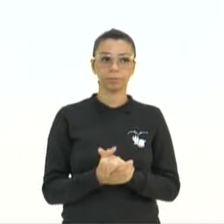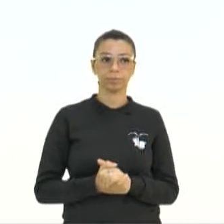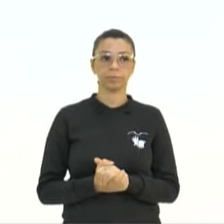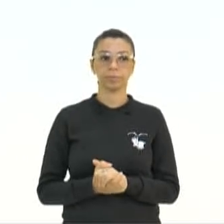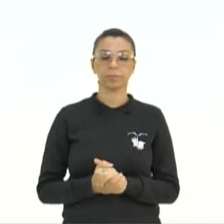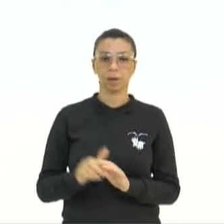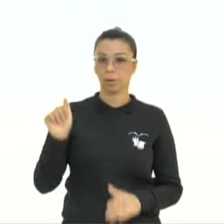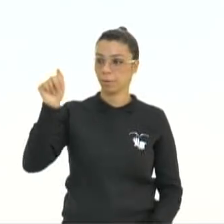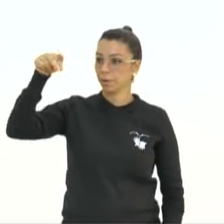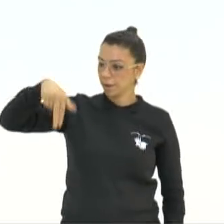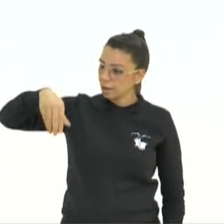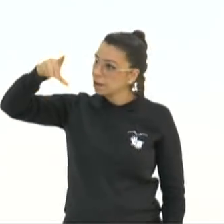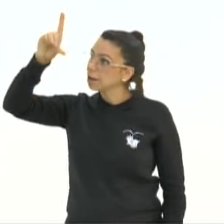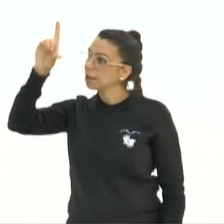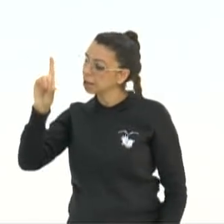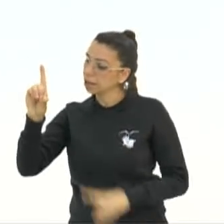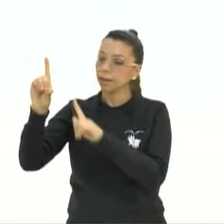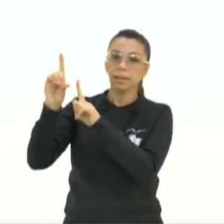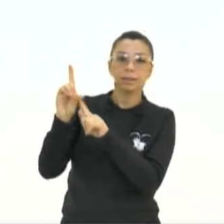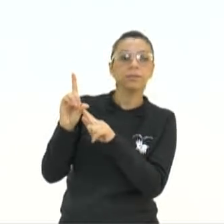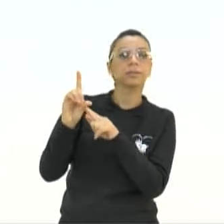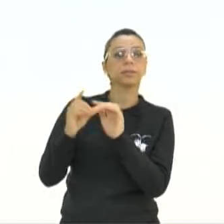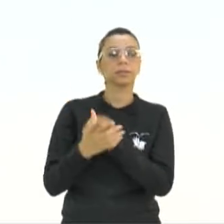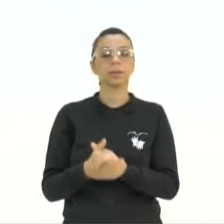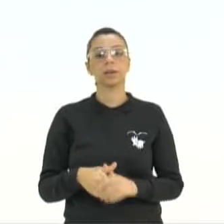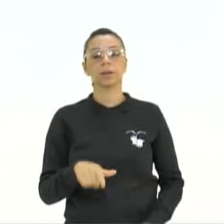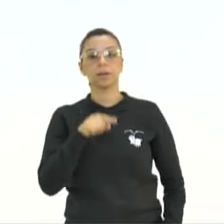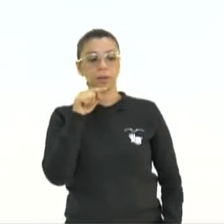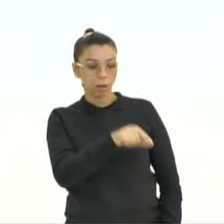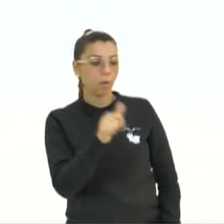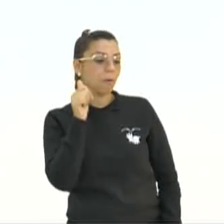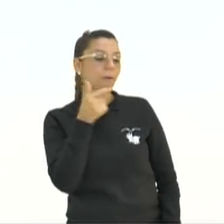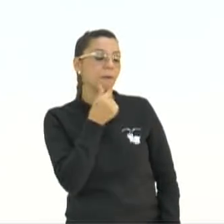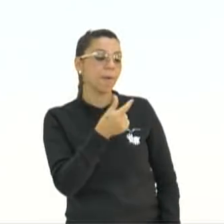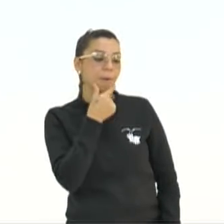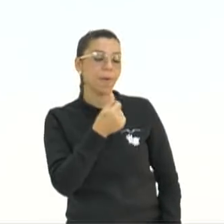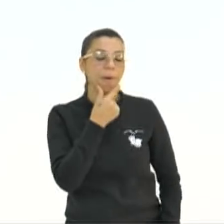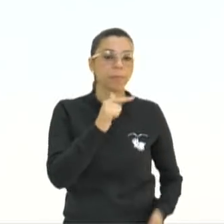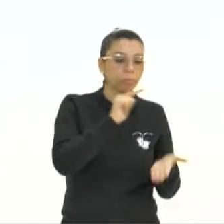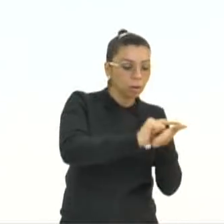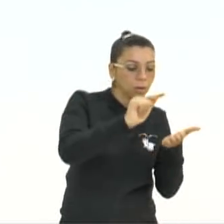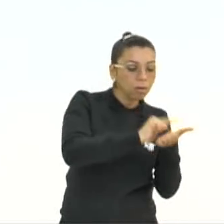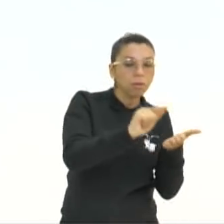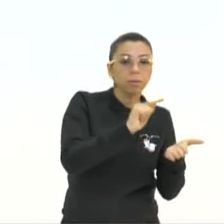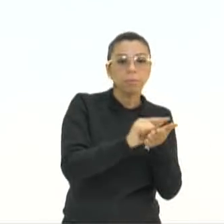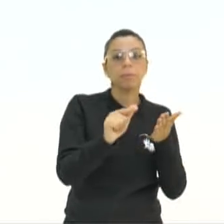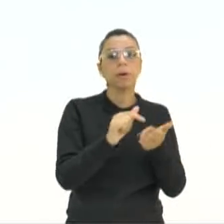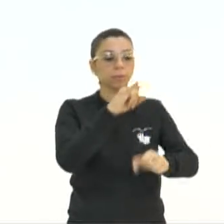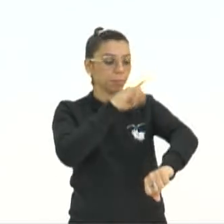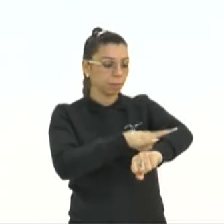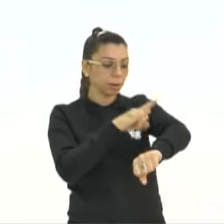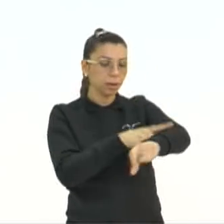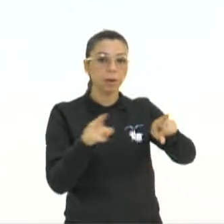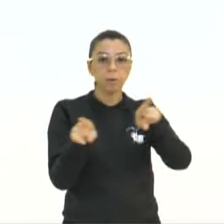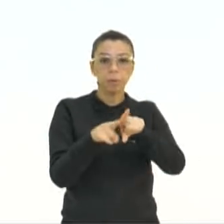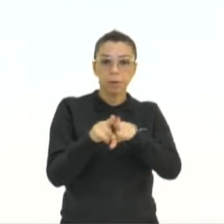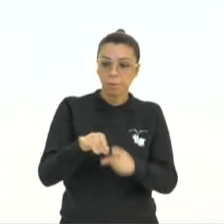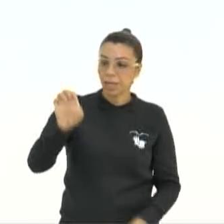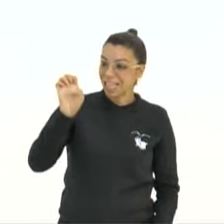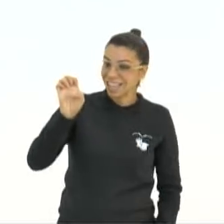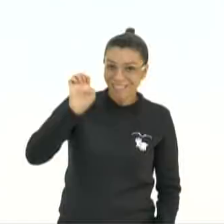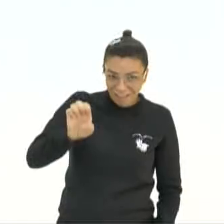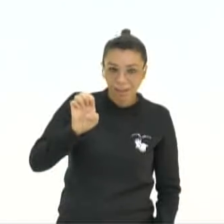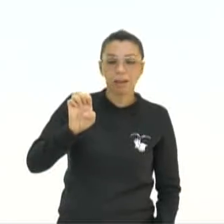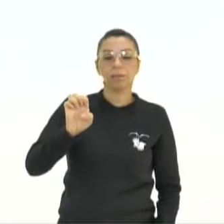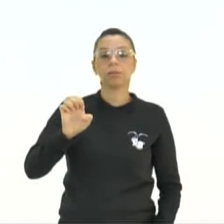and emptying the rubbish. Ele estava limpando o banheiro e tirando os lixos. E o but? O